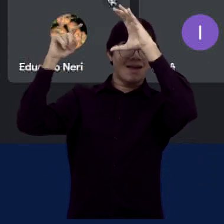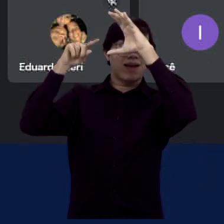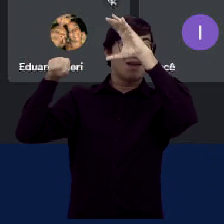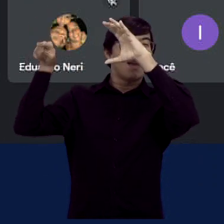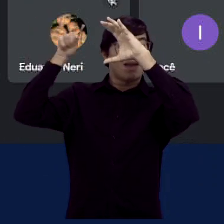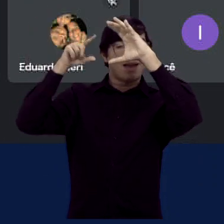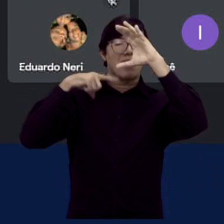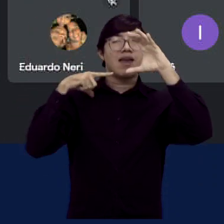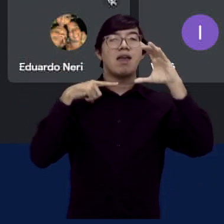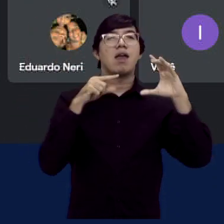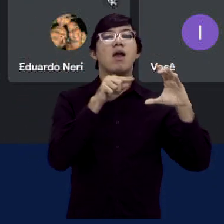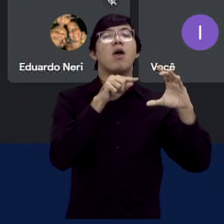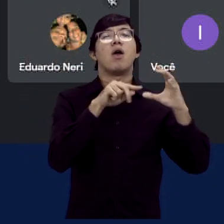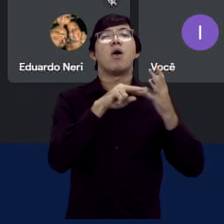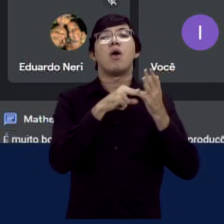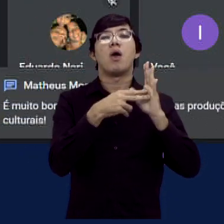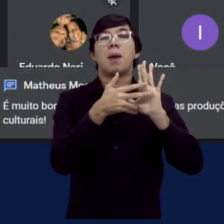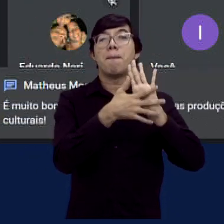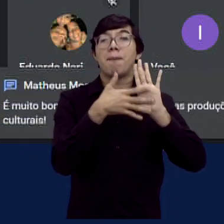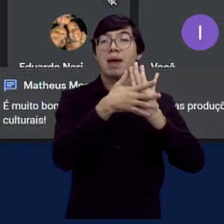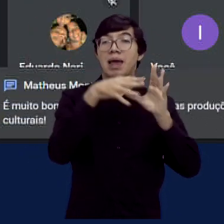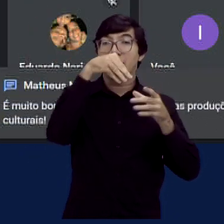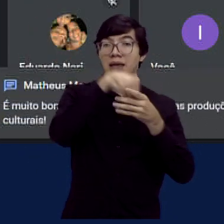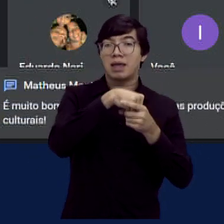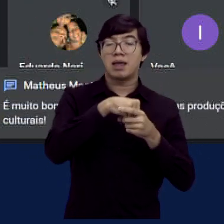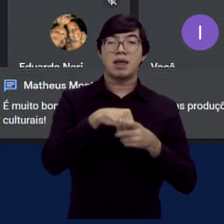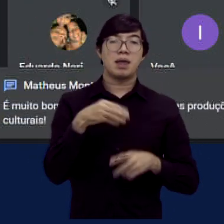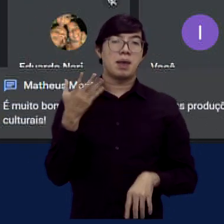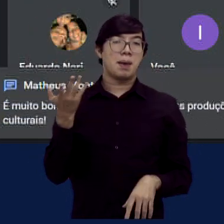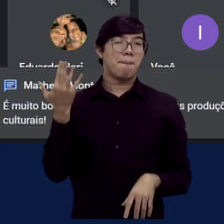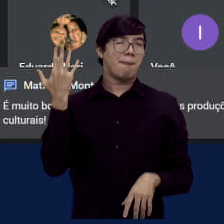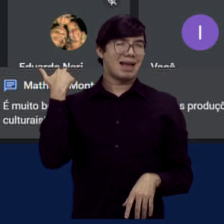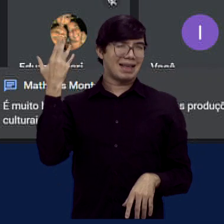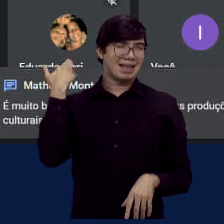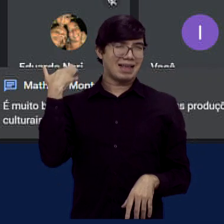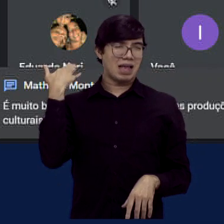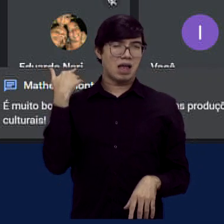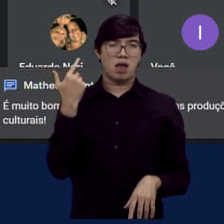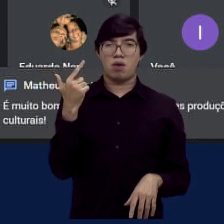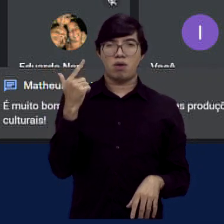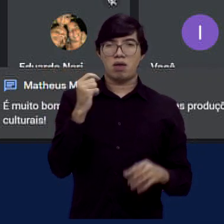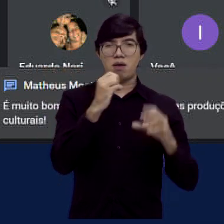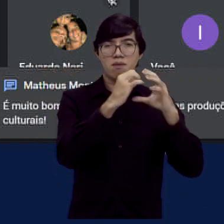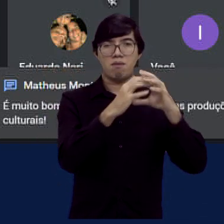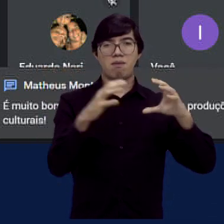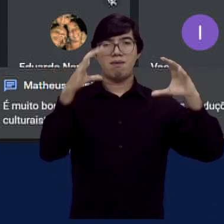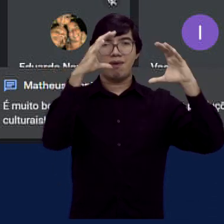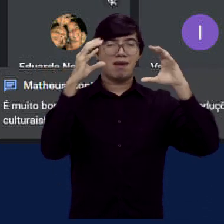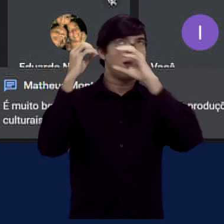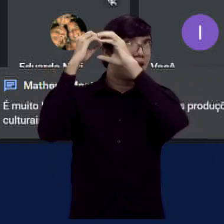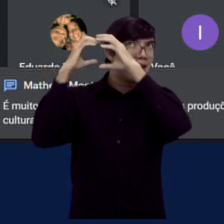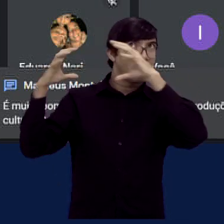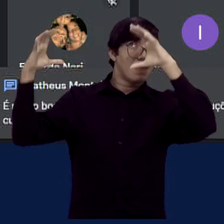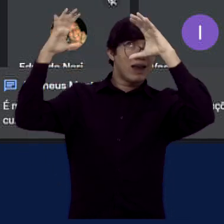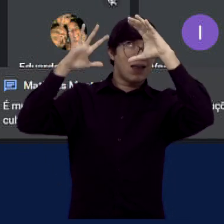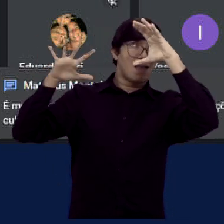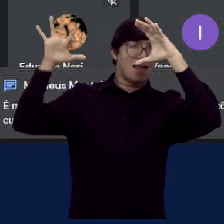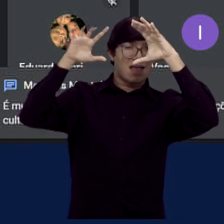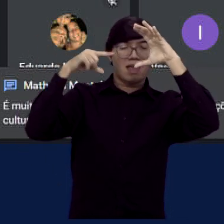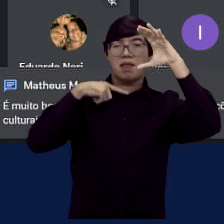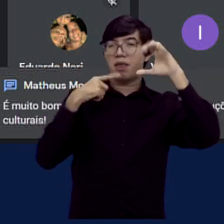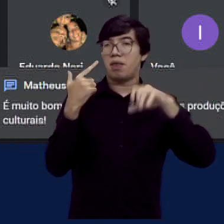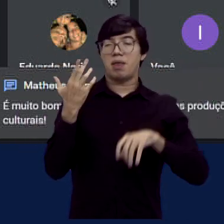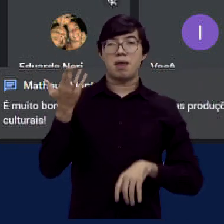a origem dele. Nos quadrinhos, inicialmente, não existiam balões de fala. O que você existia nos primeiros quadrinhos lá do Toffer, em